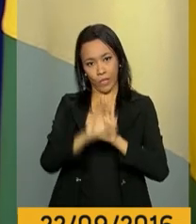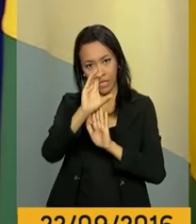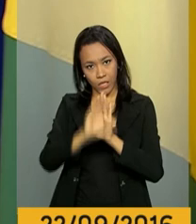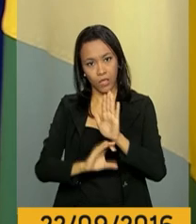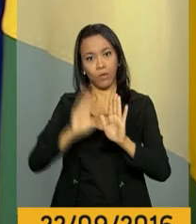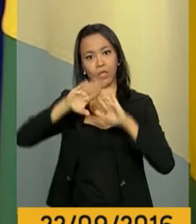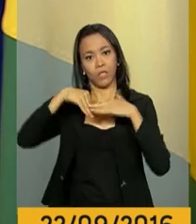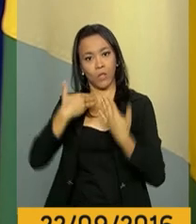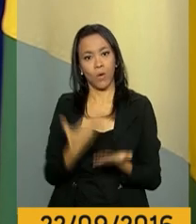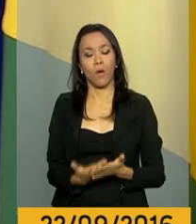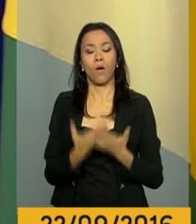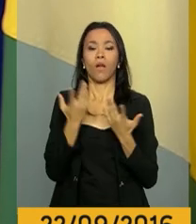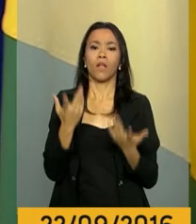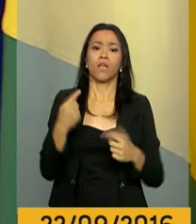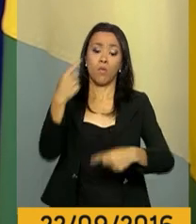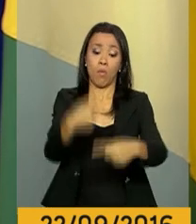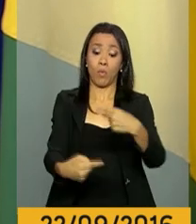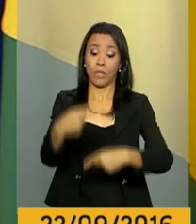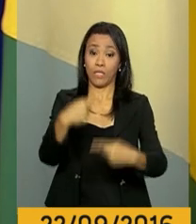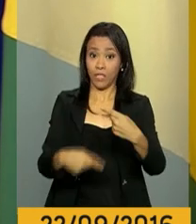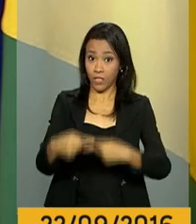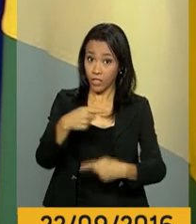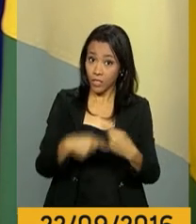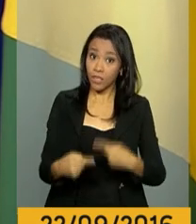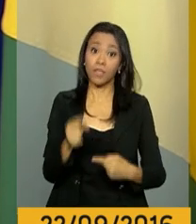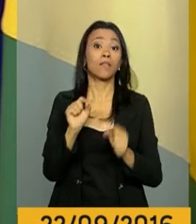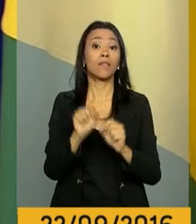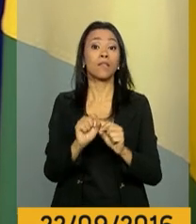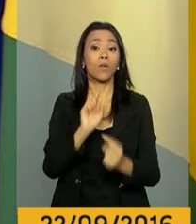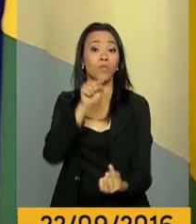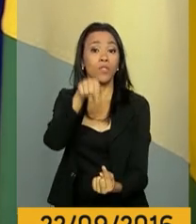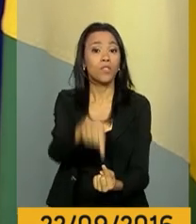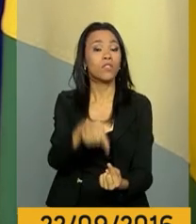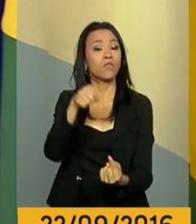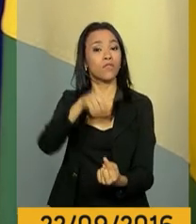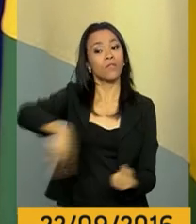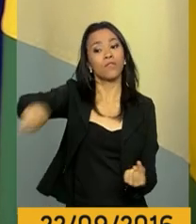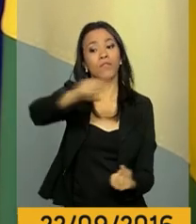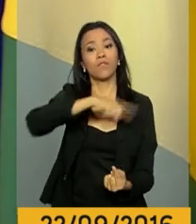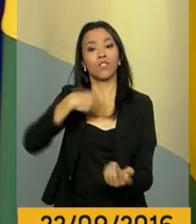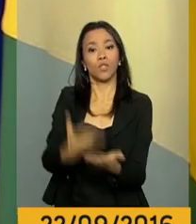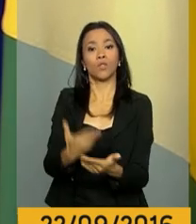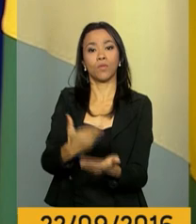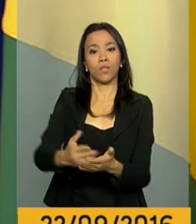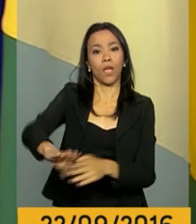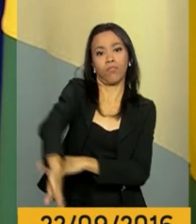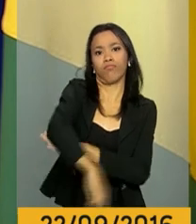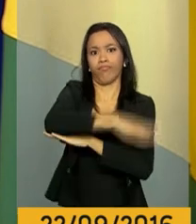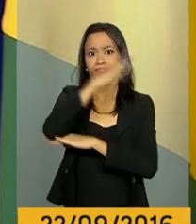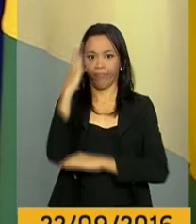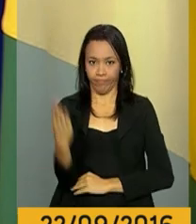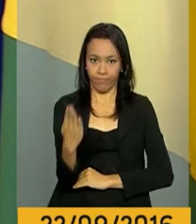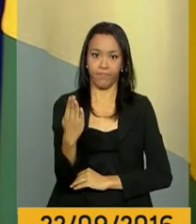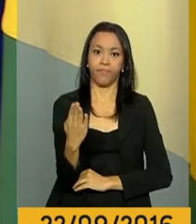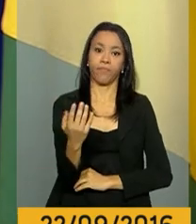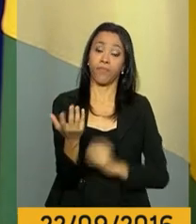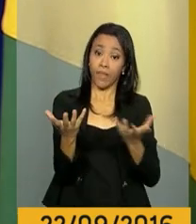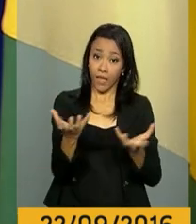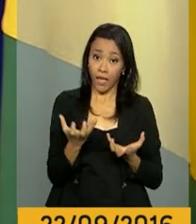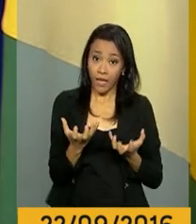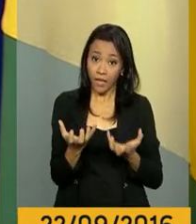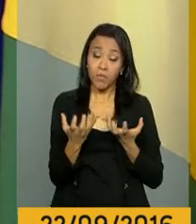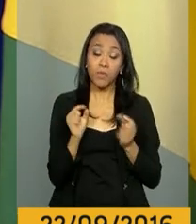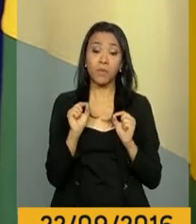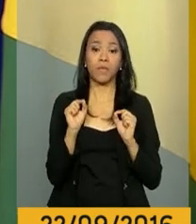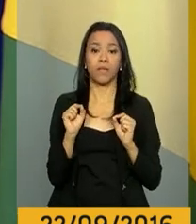política de fomento ao ensino em tempo integral que lançamos Hoje queremos aliás dar um salto de